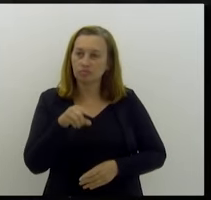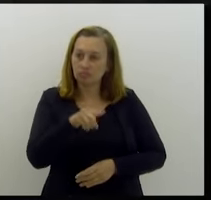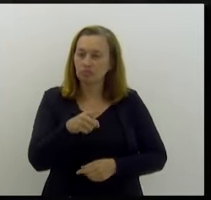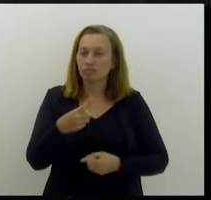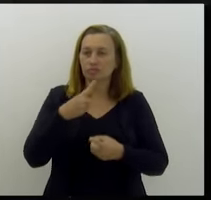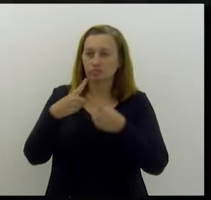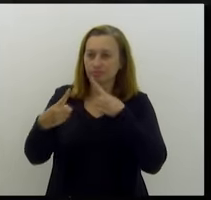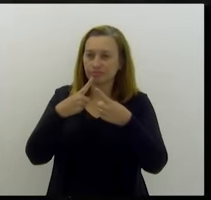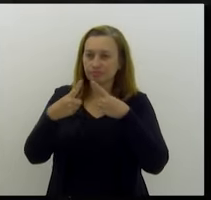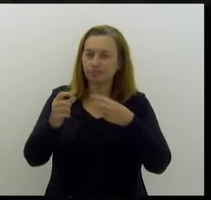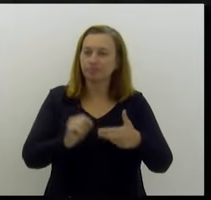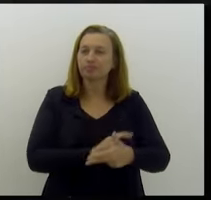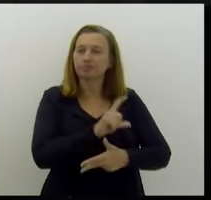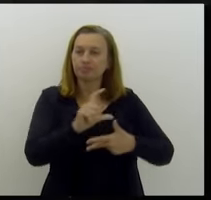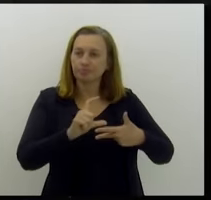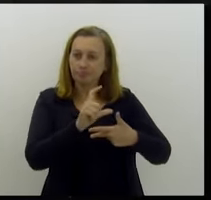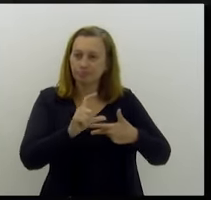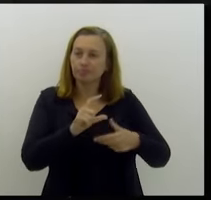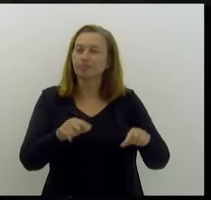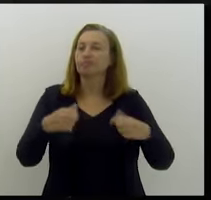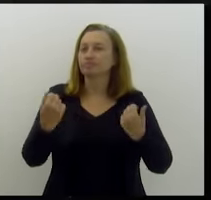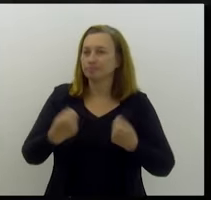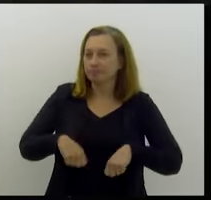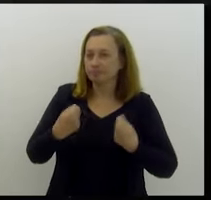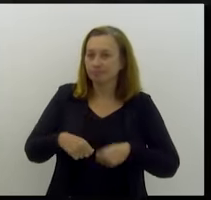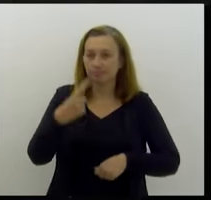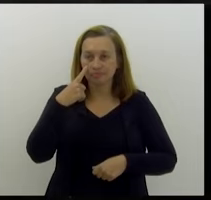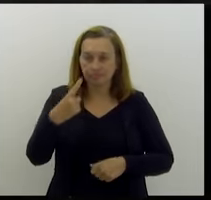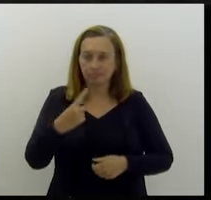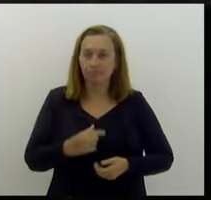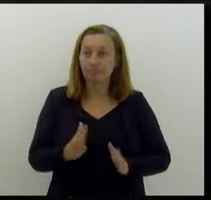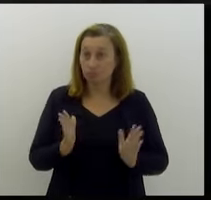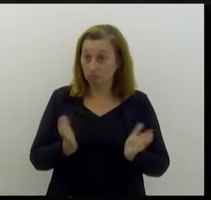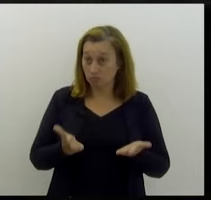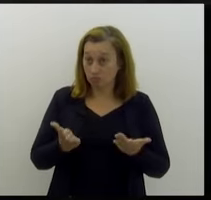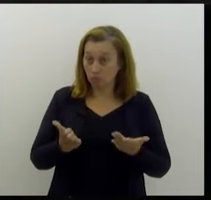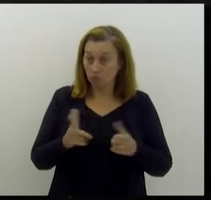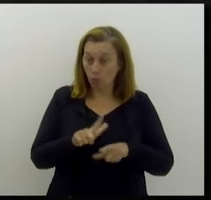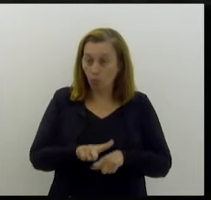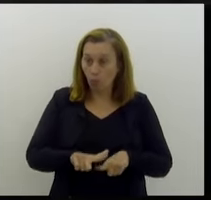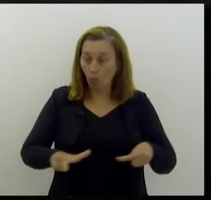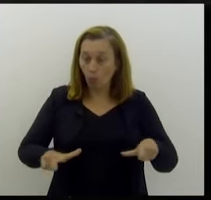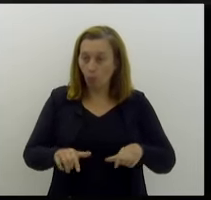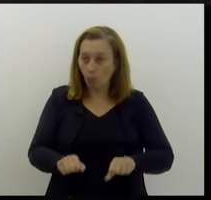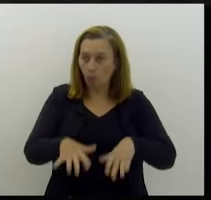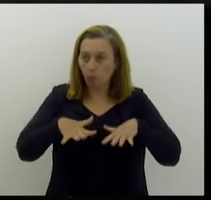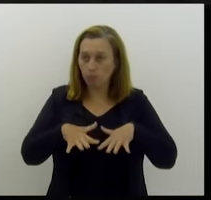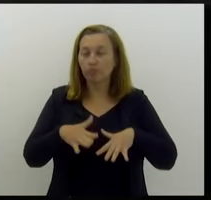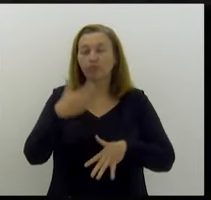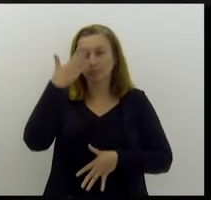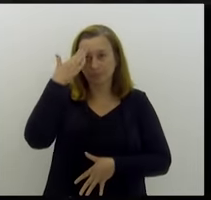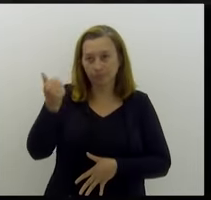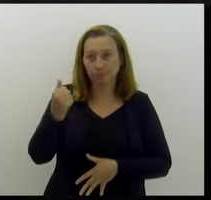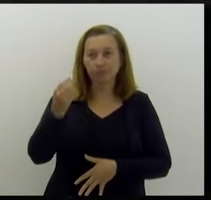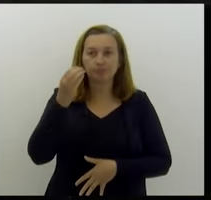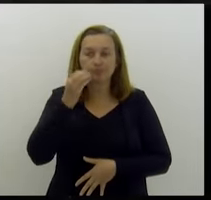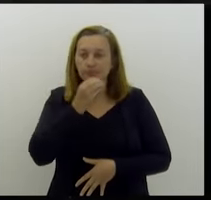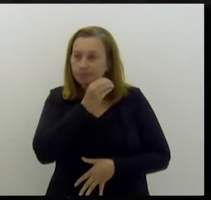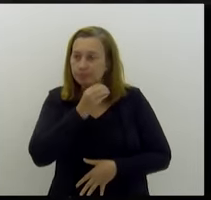dialogar com o Executivo mas ele precisa abrir esse canal hoje a partir desse Parlamento vazio sabemos que Cláudio